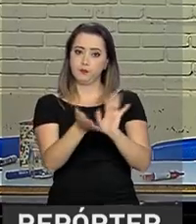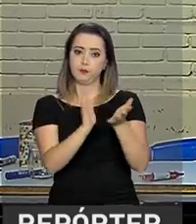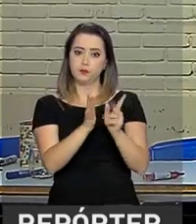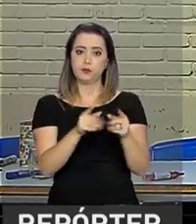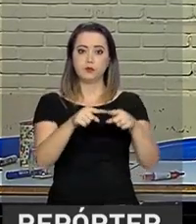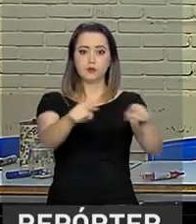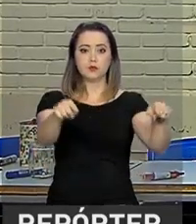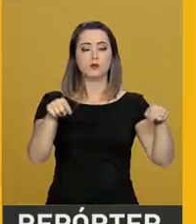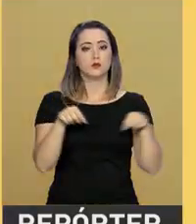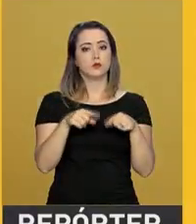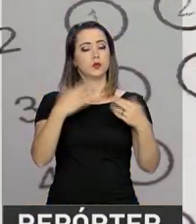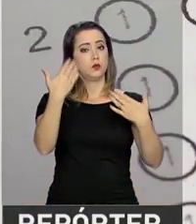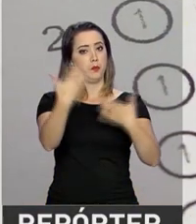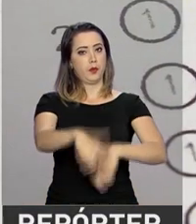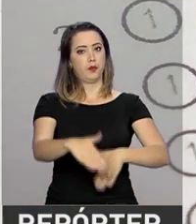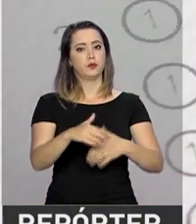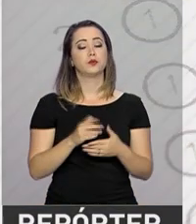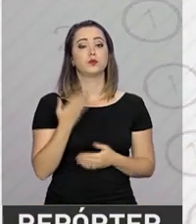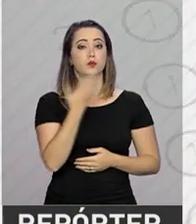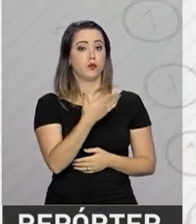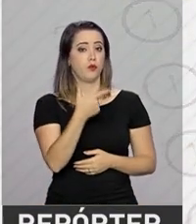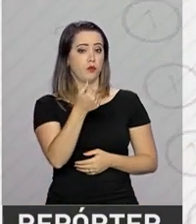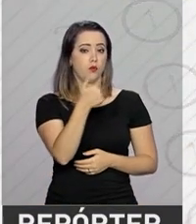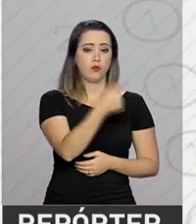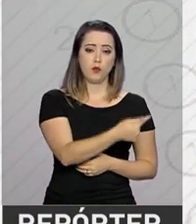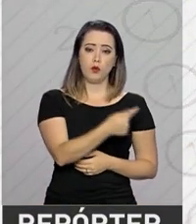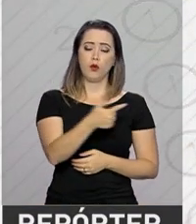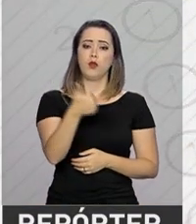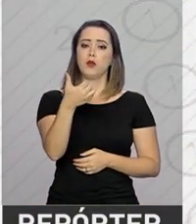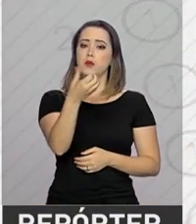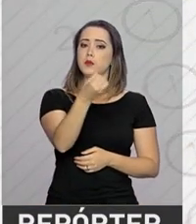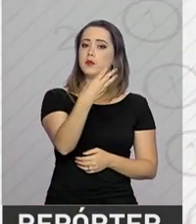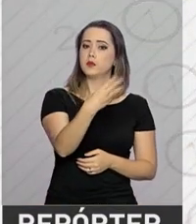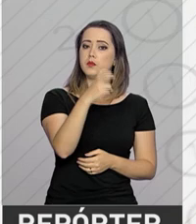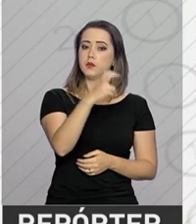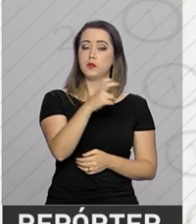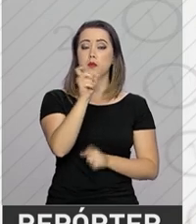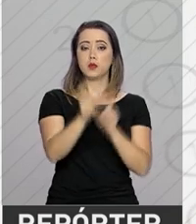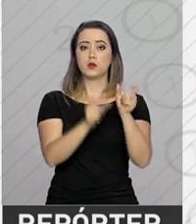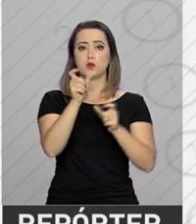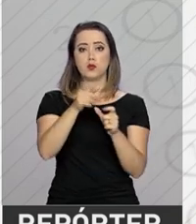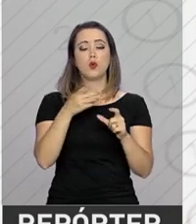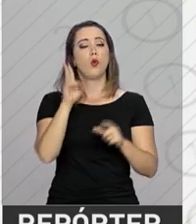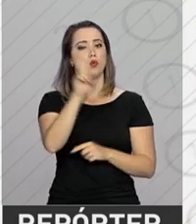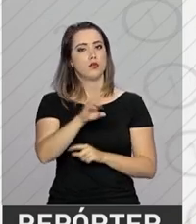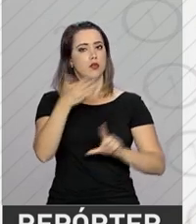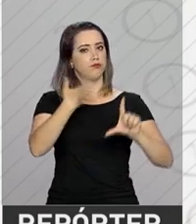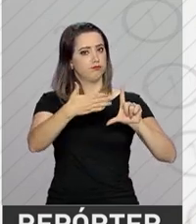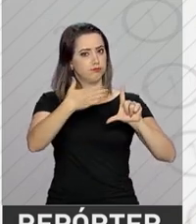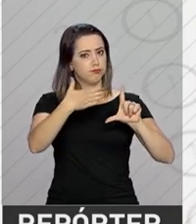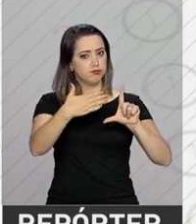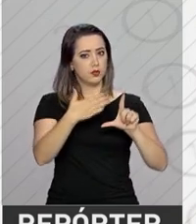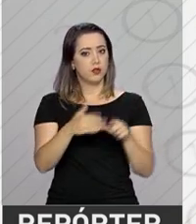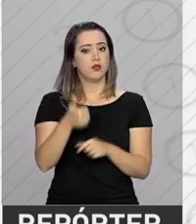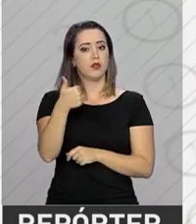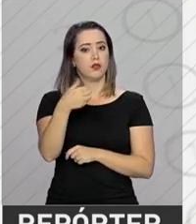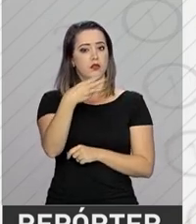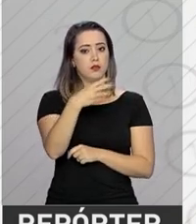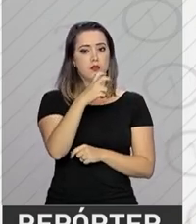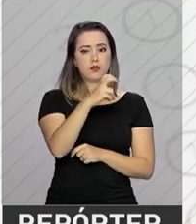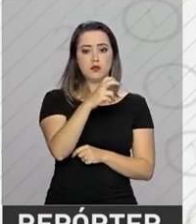na sala de prova. Em 2017, 1.635 alunos fizeram a videoprova e 1